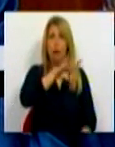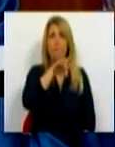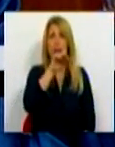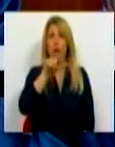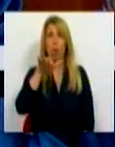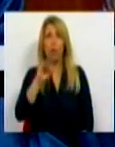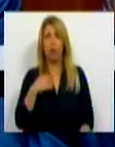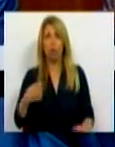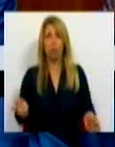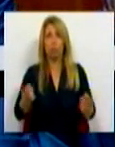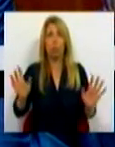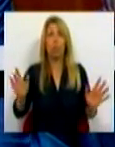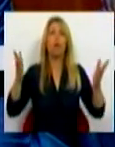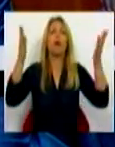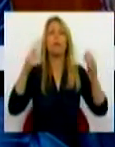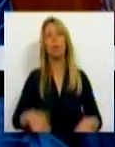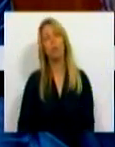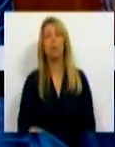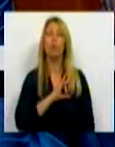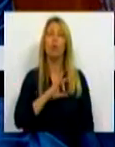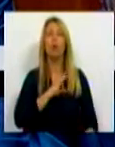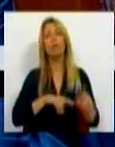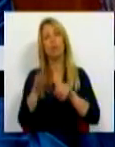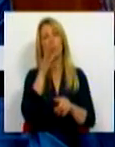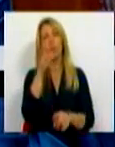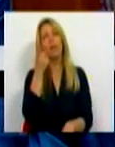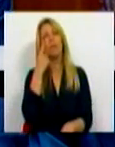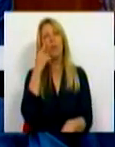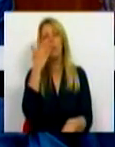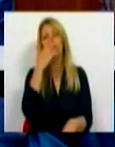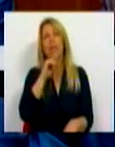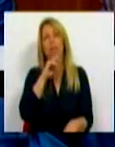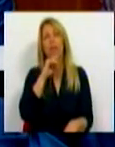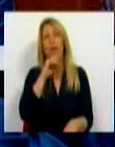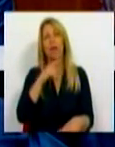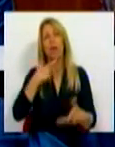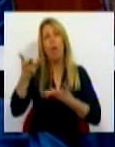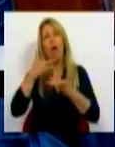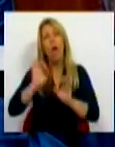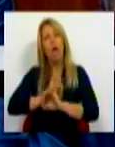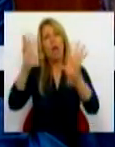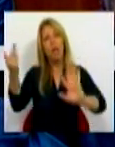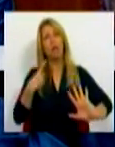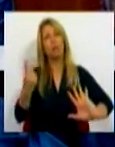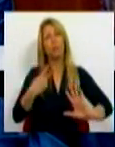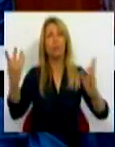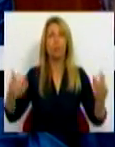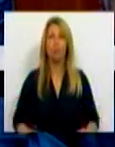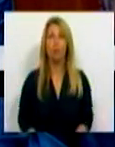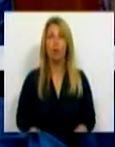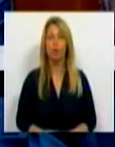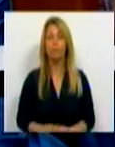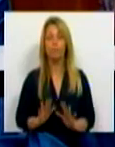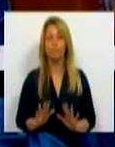Deputado, vamos lá ver se nos entendemos de uma vez por todas. Sobre o passado, os